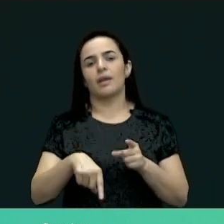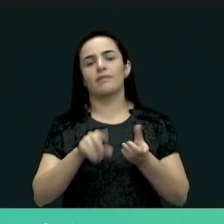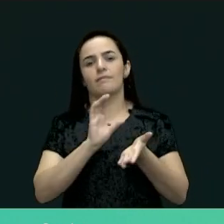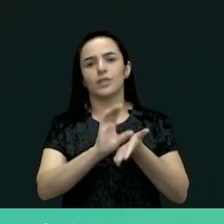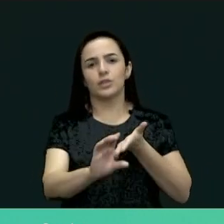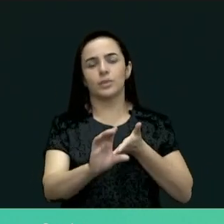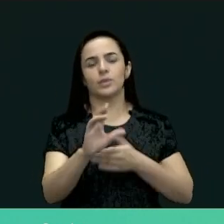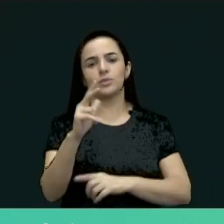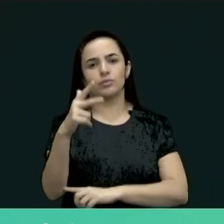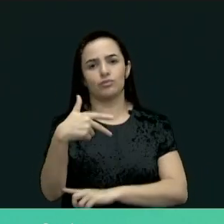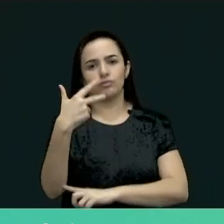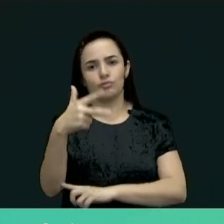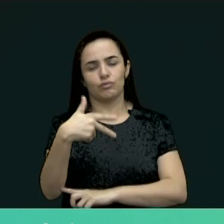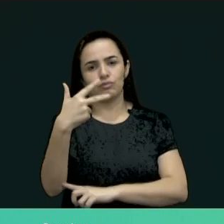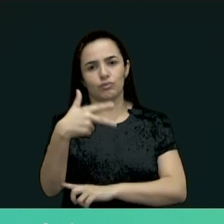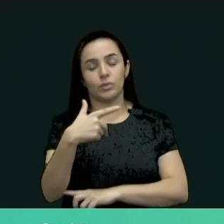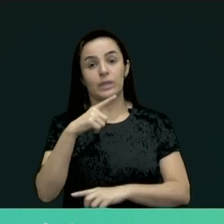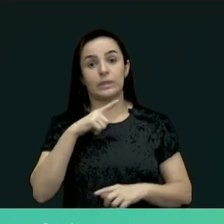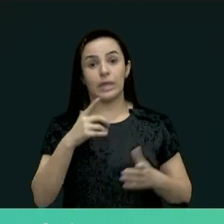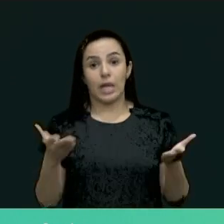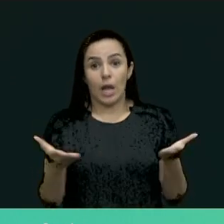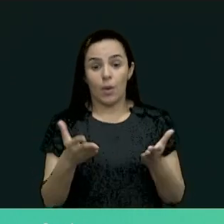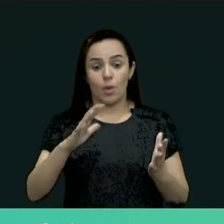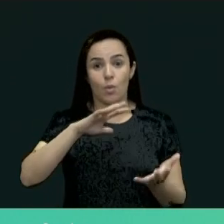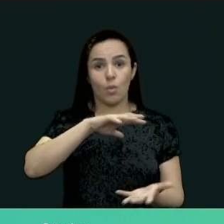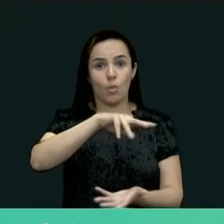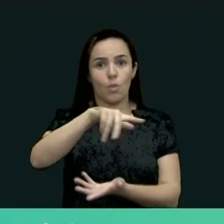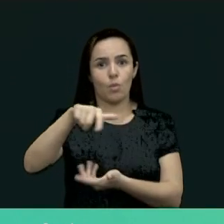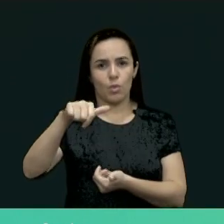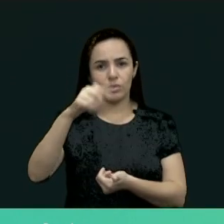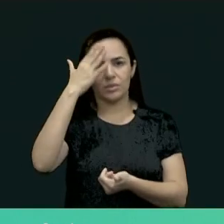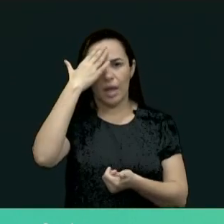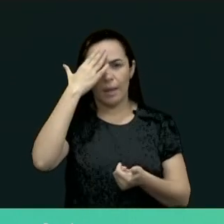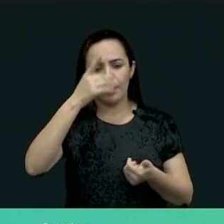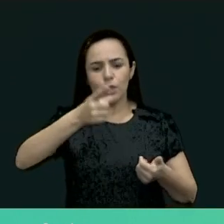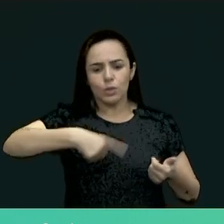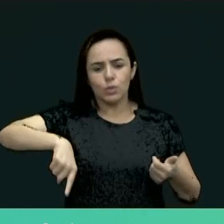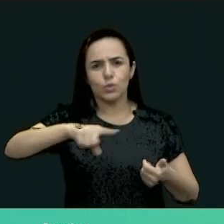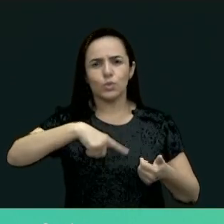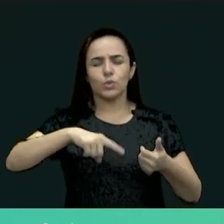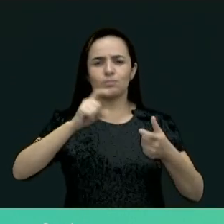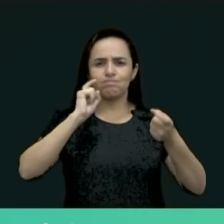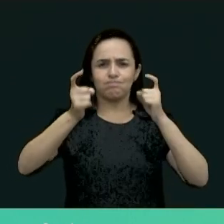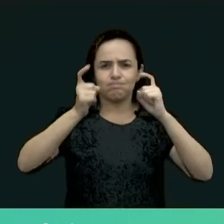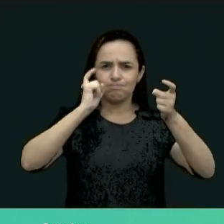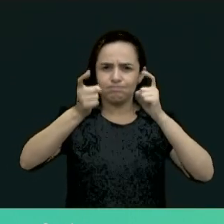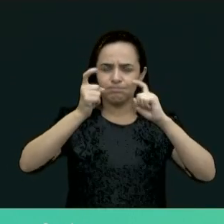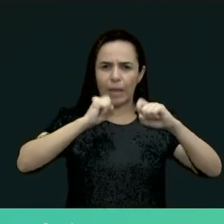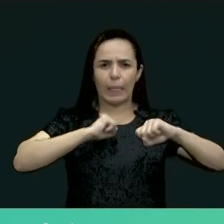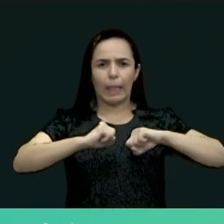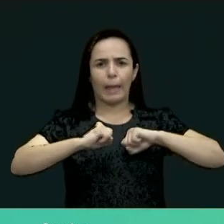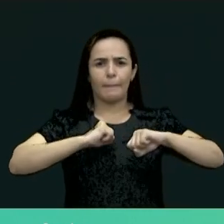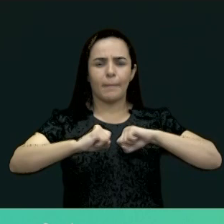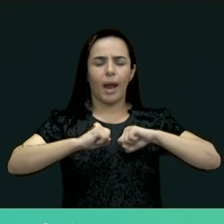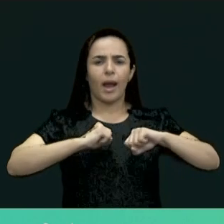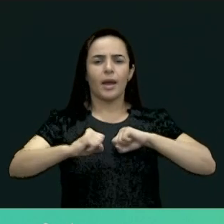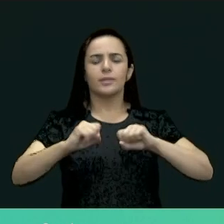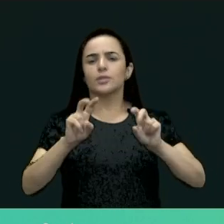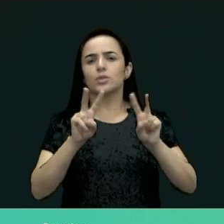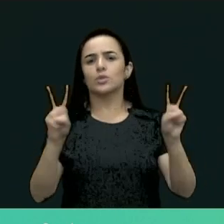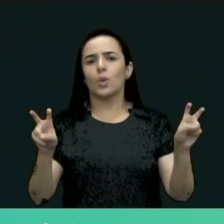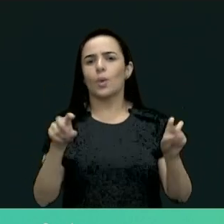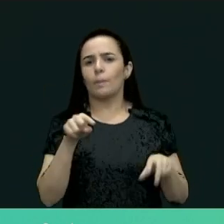ela está no âmbito de uma discussão global, como nós sabemos, principalmente devido ao